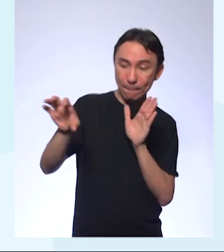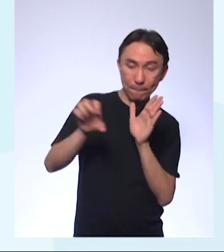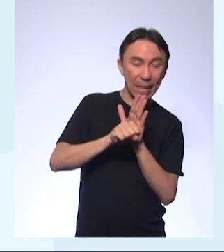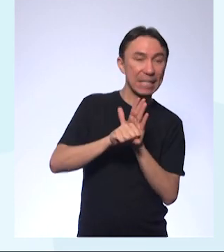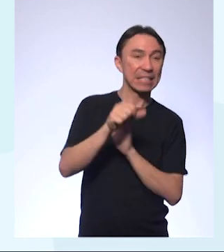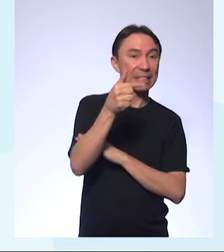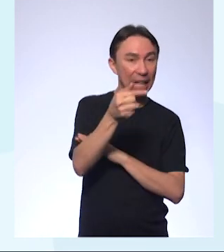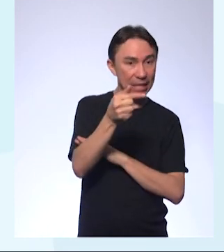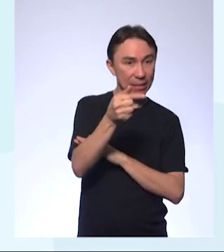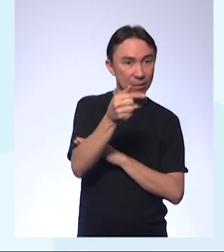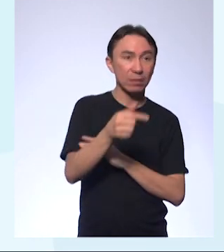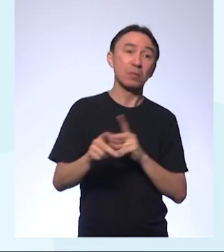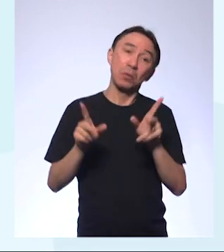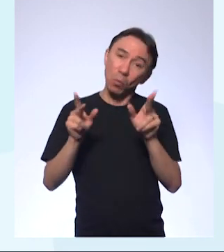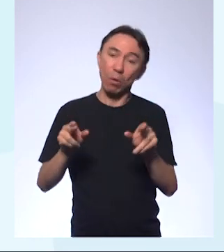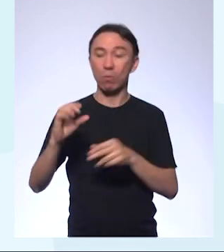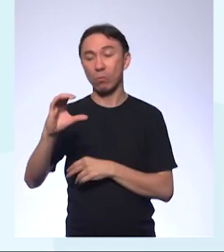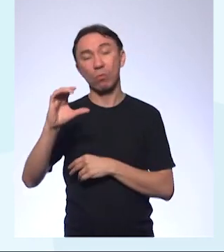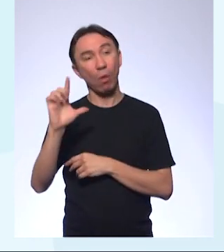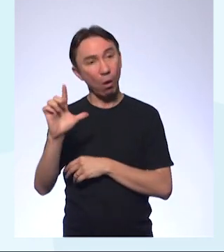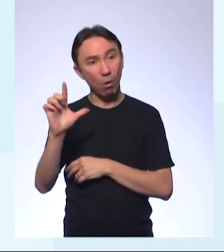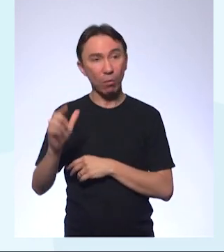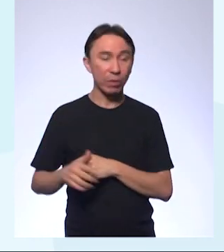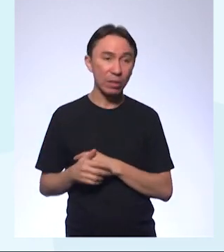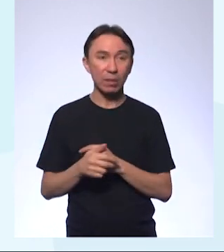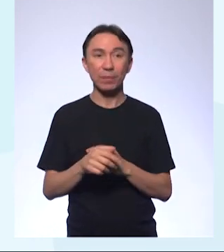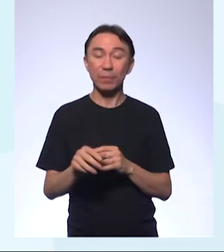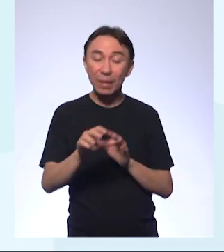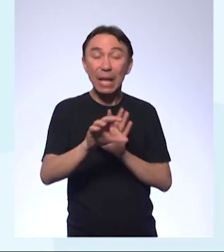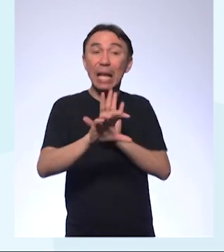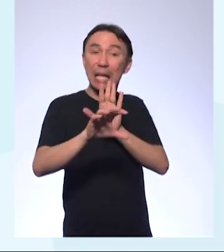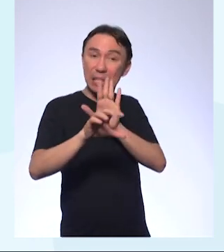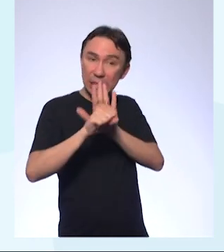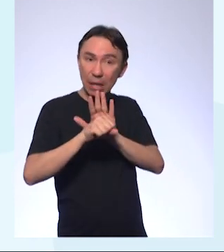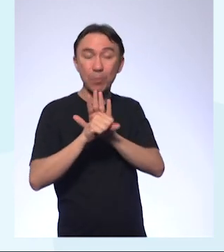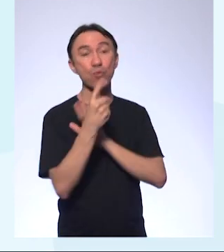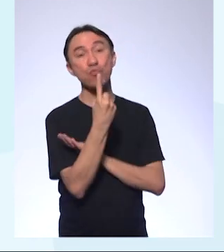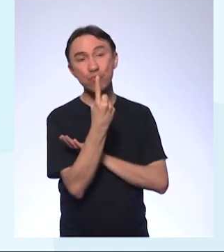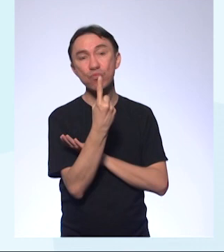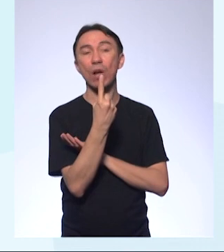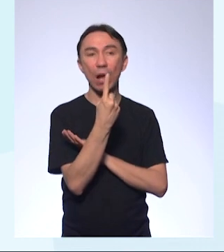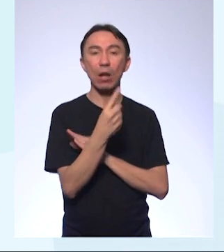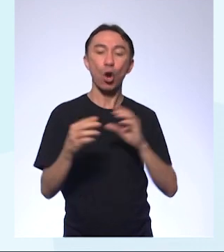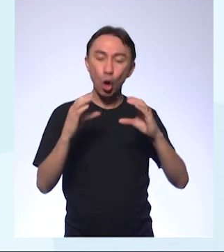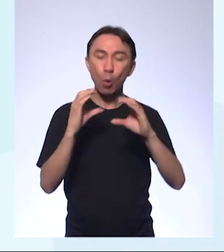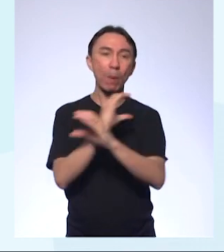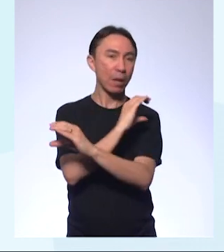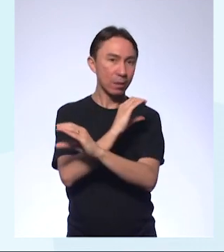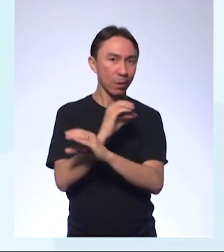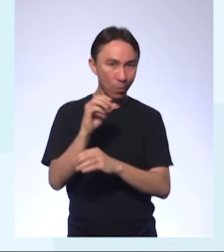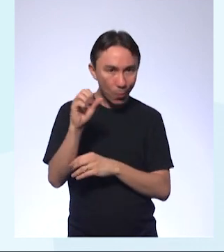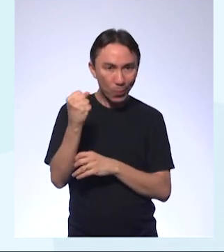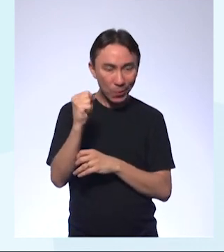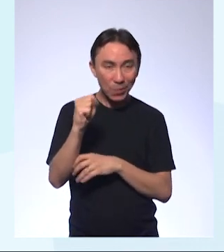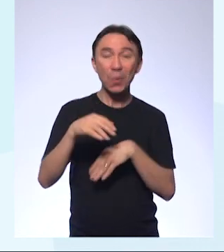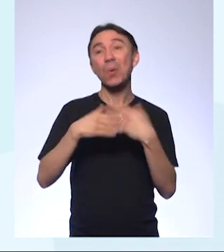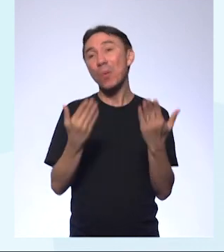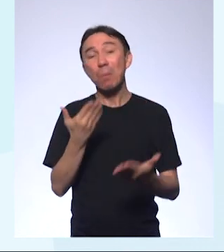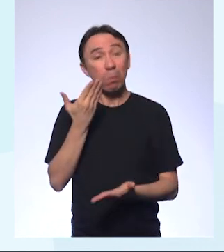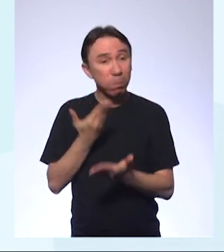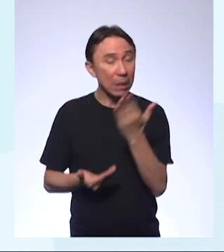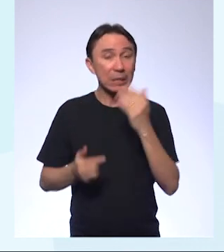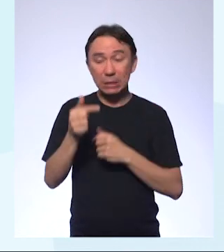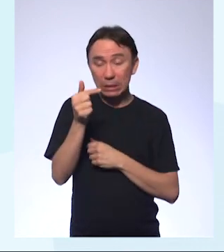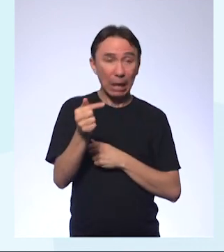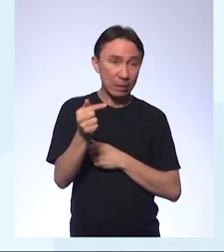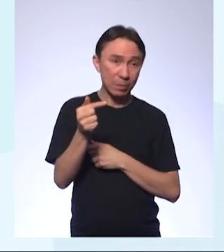cloro. Ou ele recebe um só e completa as 8 da última camada, ou ele perde esse 7 para ter a camada